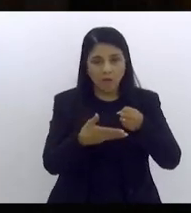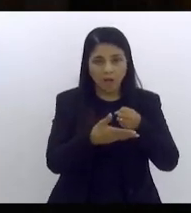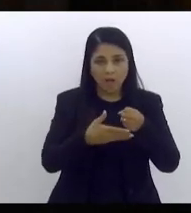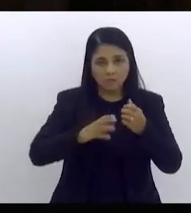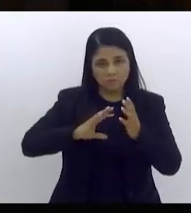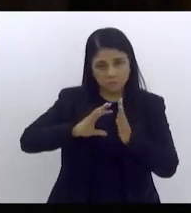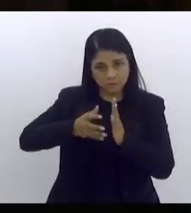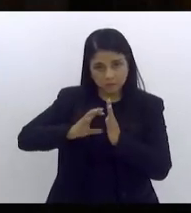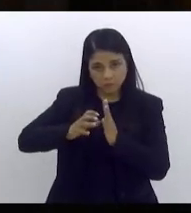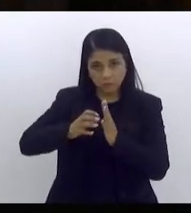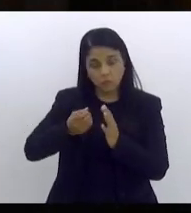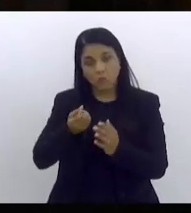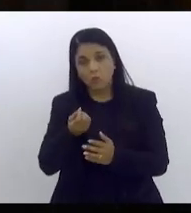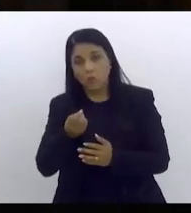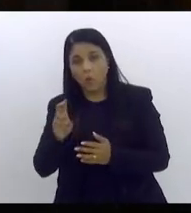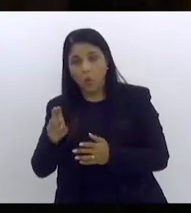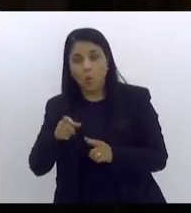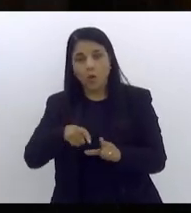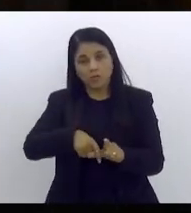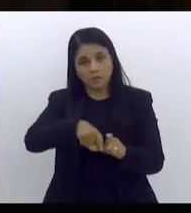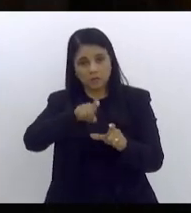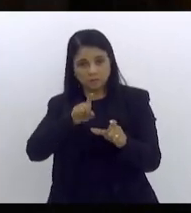ou são independentes